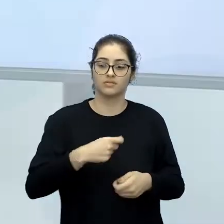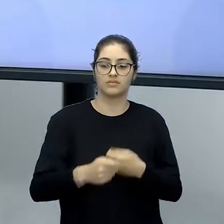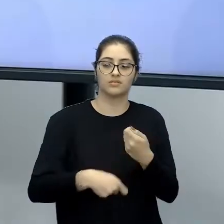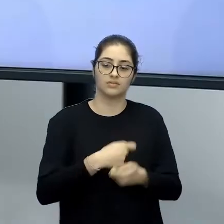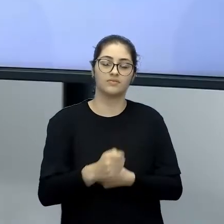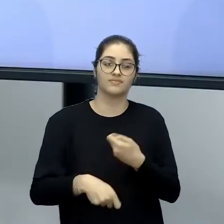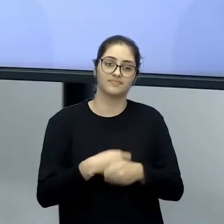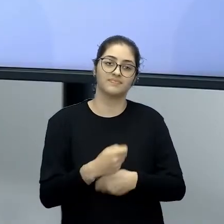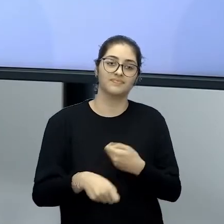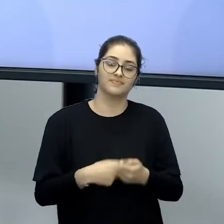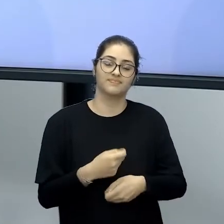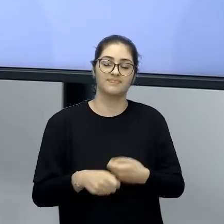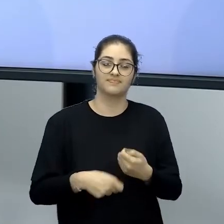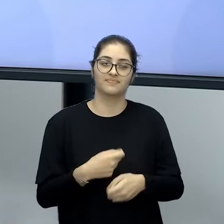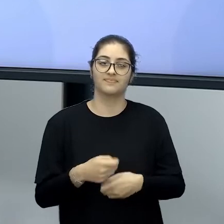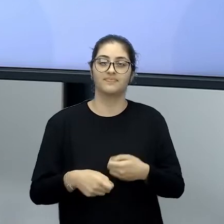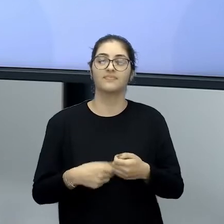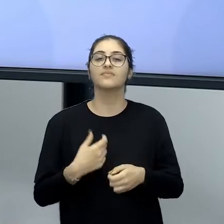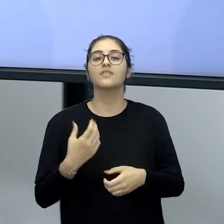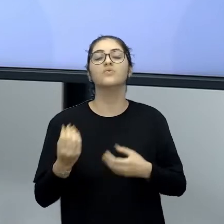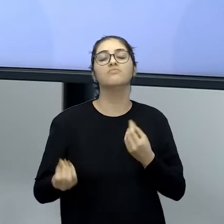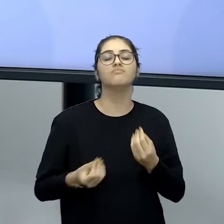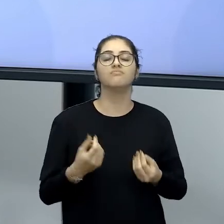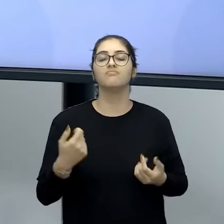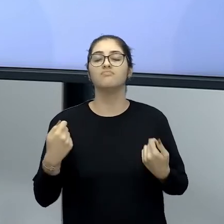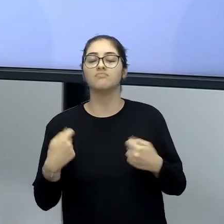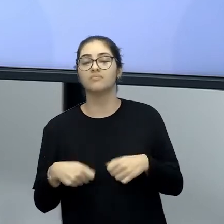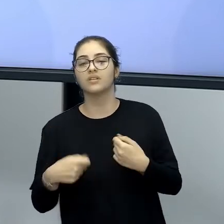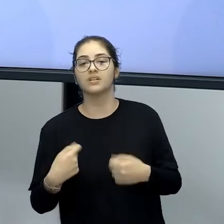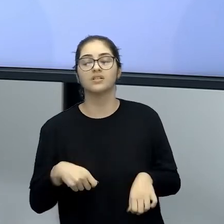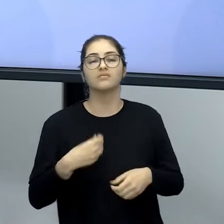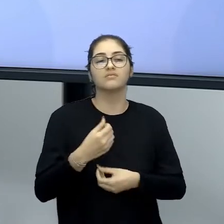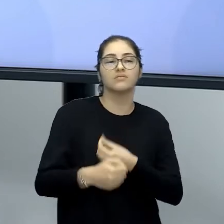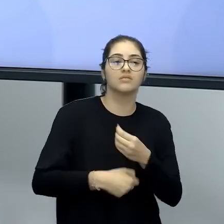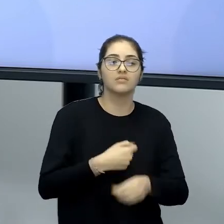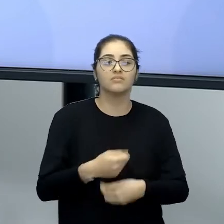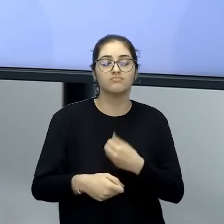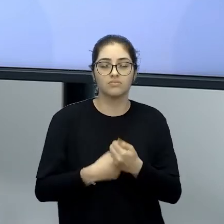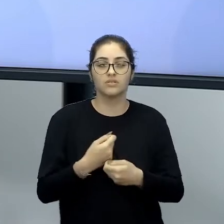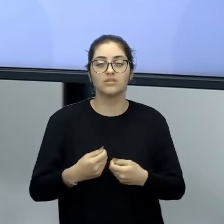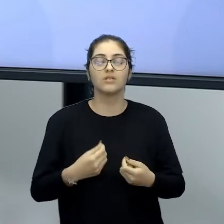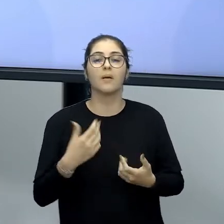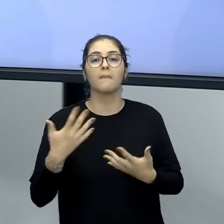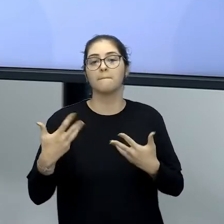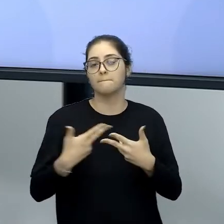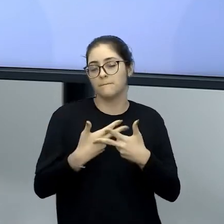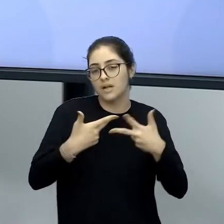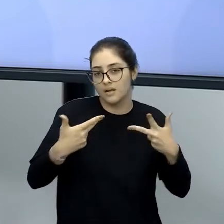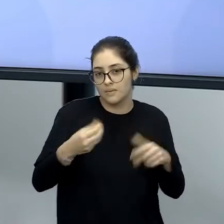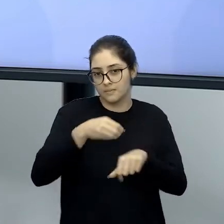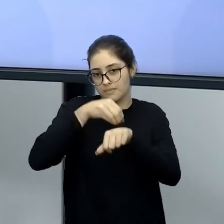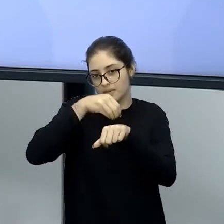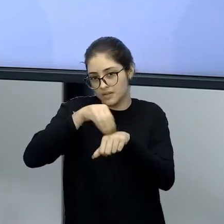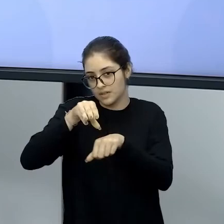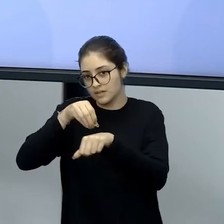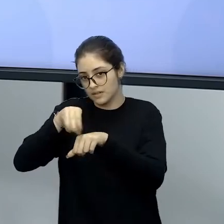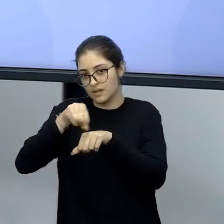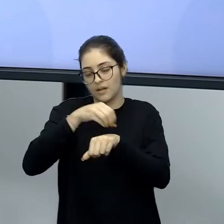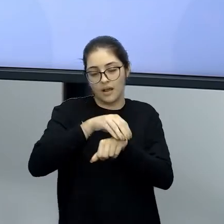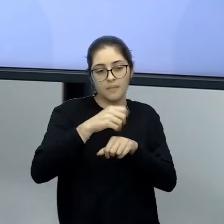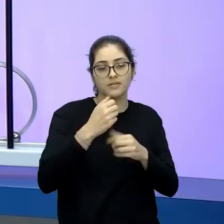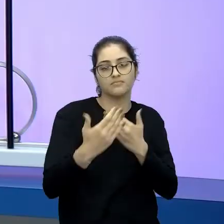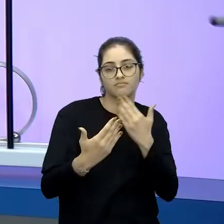é bom a gente sempre, que tipo de recurso financeiro ele vai usar, que tipo de financiamento. Essas dicas, elas acontecem no